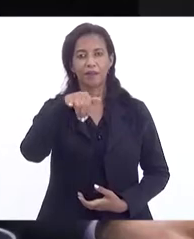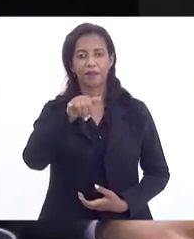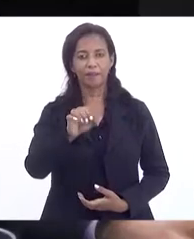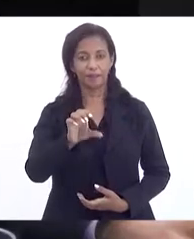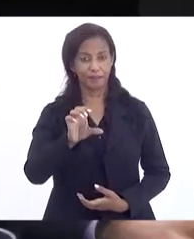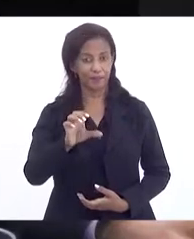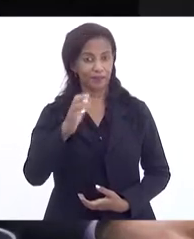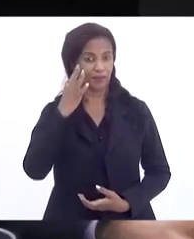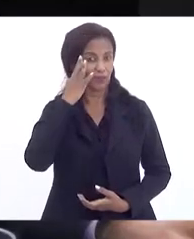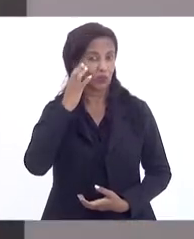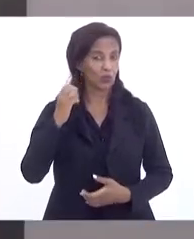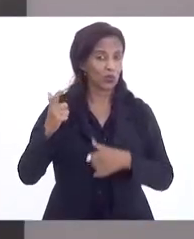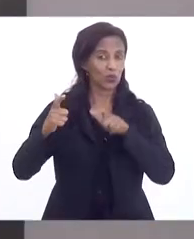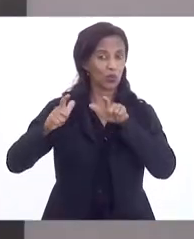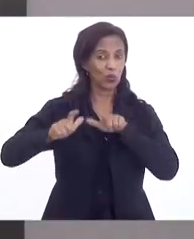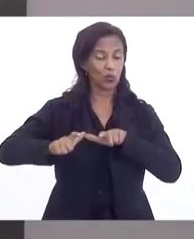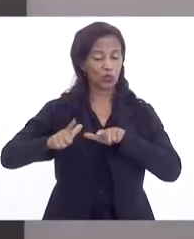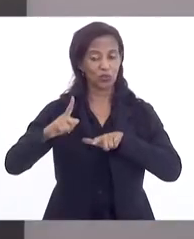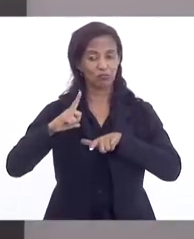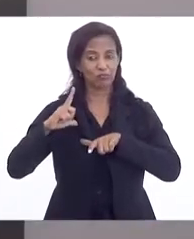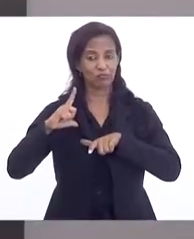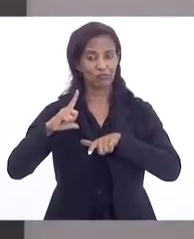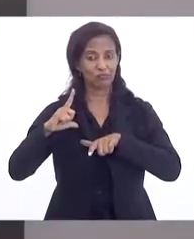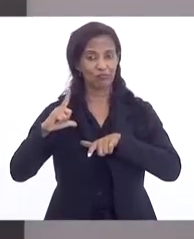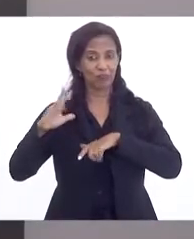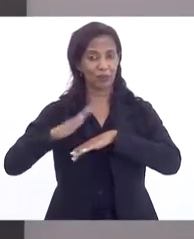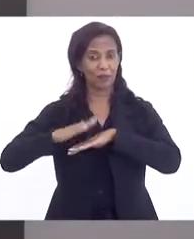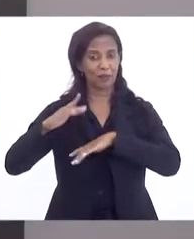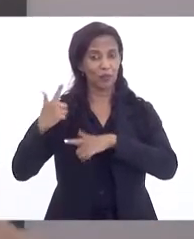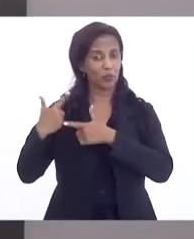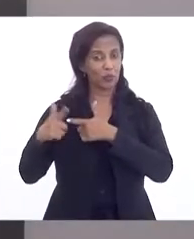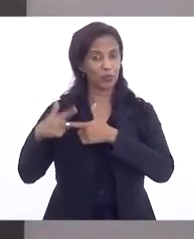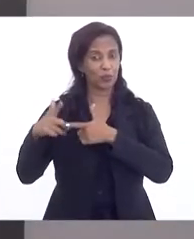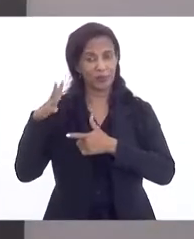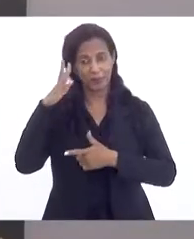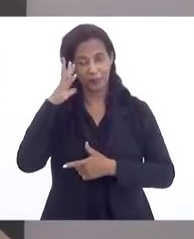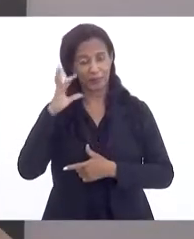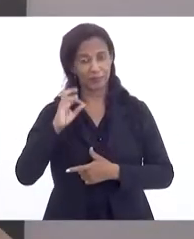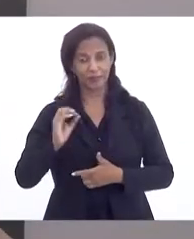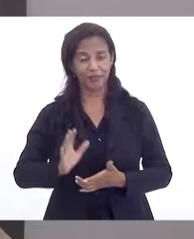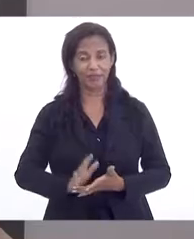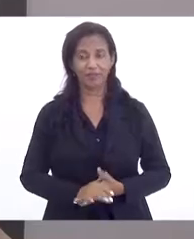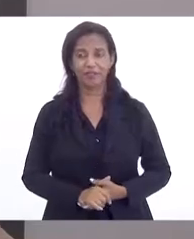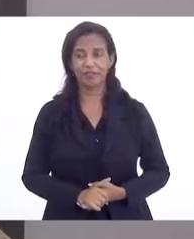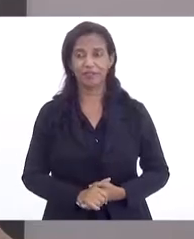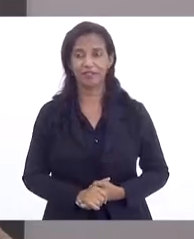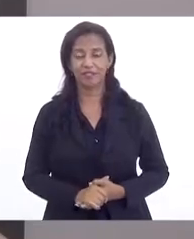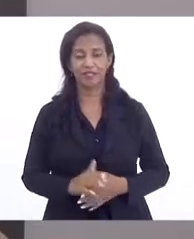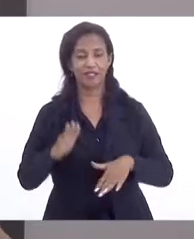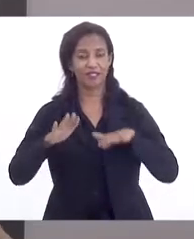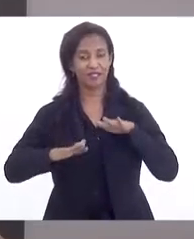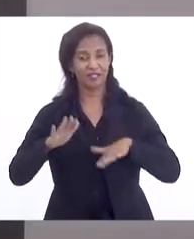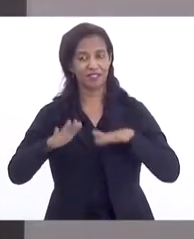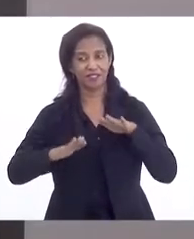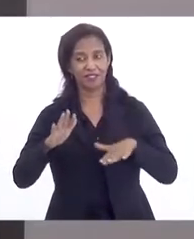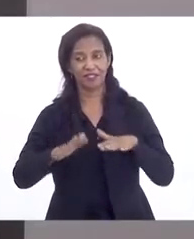sei aonde tem, no fundo, onde tem mais problemas. Né? Aqui, lá ou aqui. Né? De vez em quando.